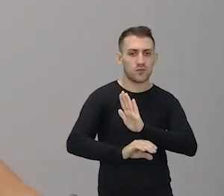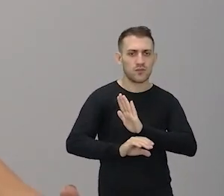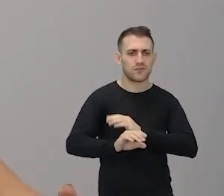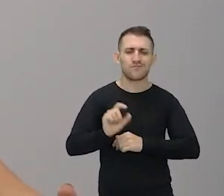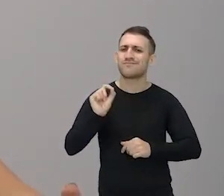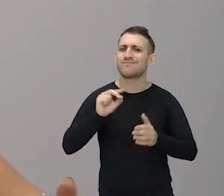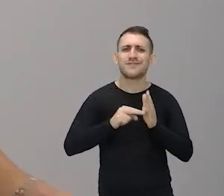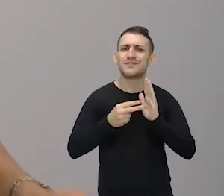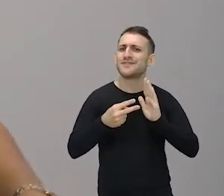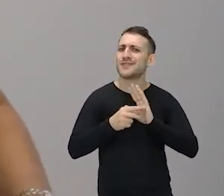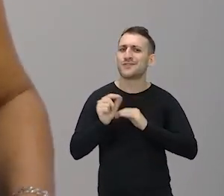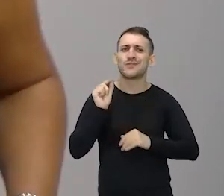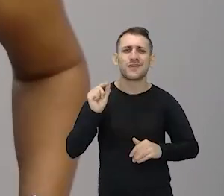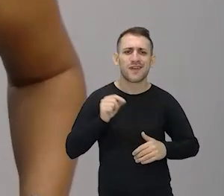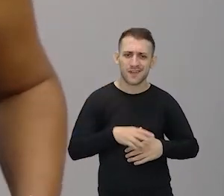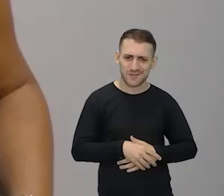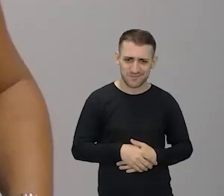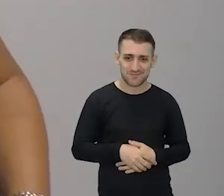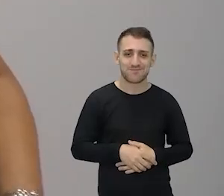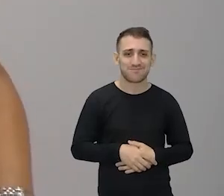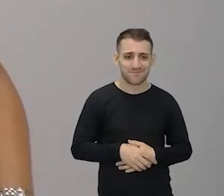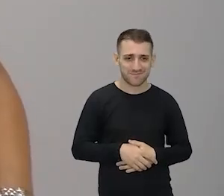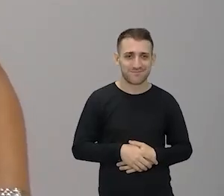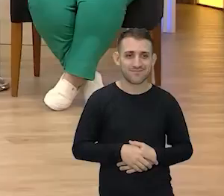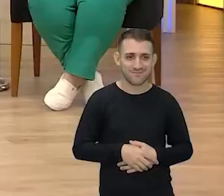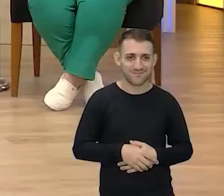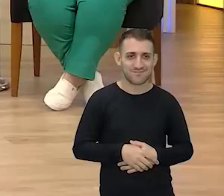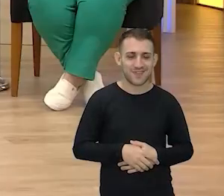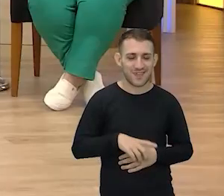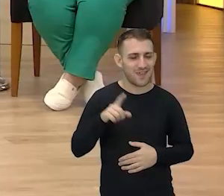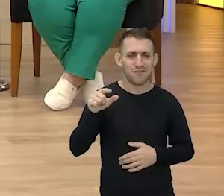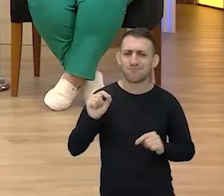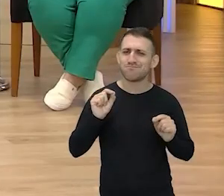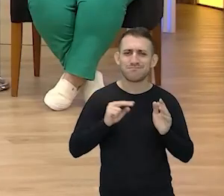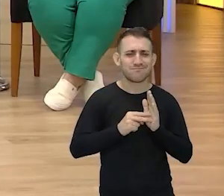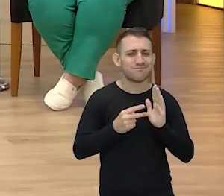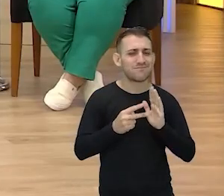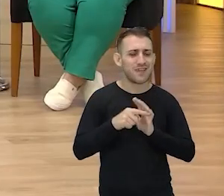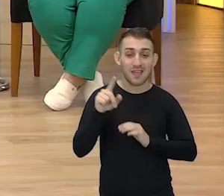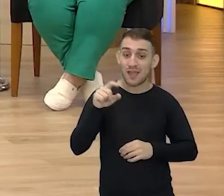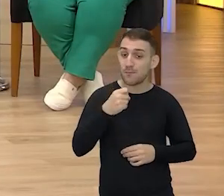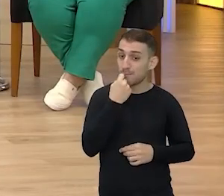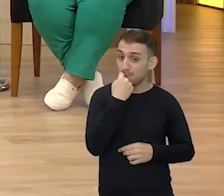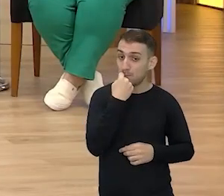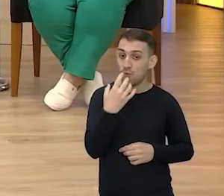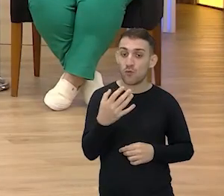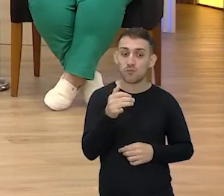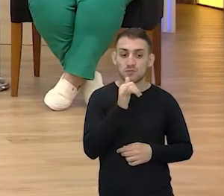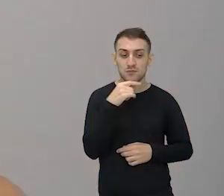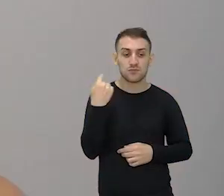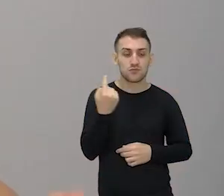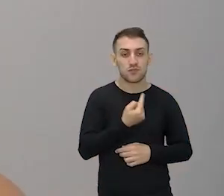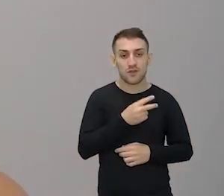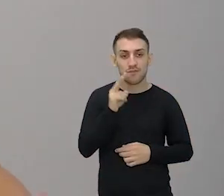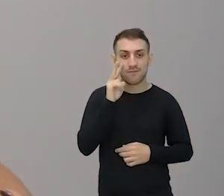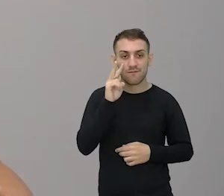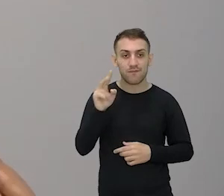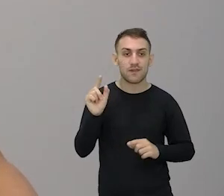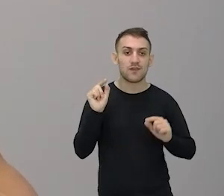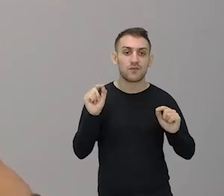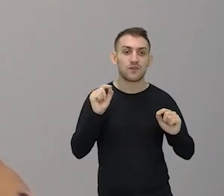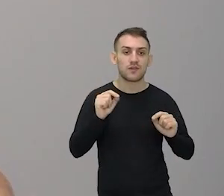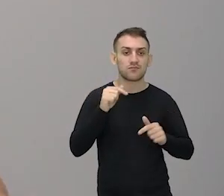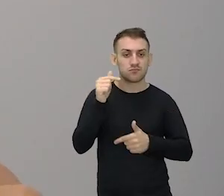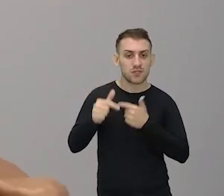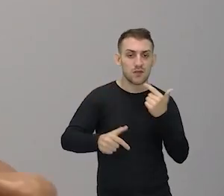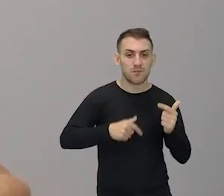esse, uai, né? Essa é a nossa fala. E foi muito bom poder olhar ali o